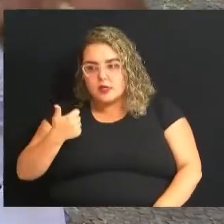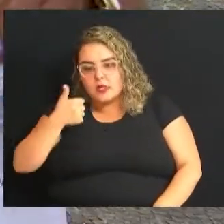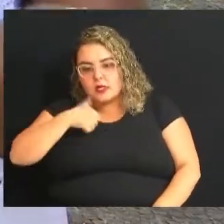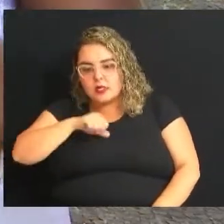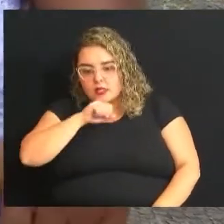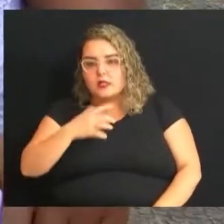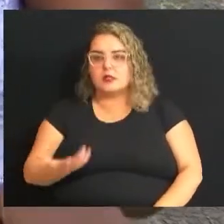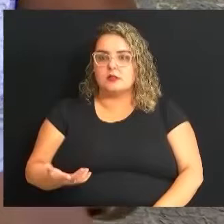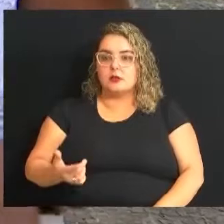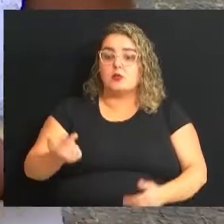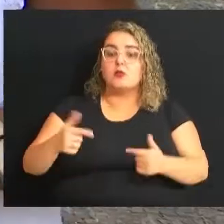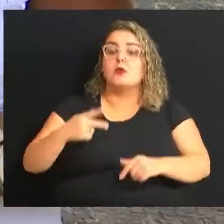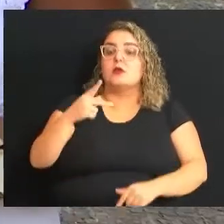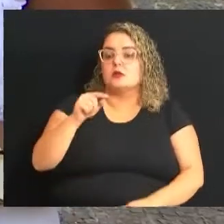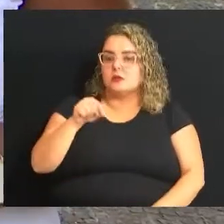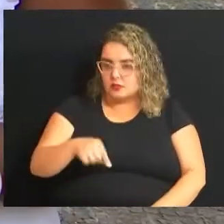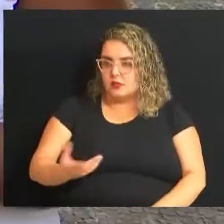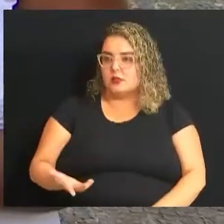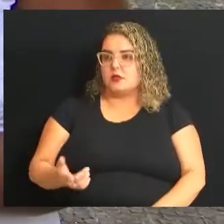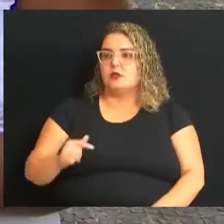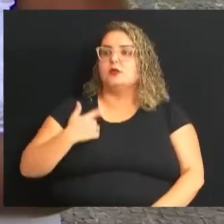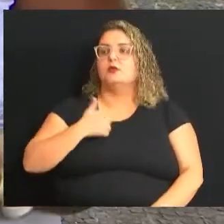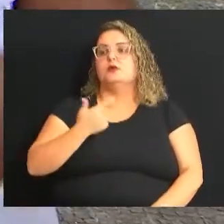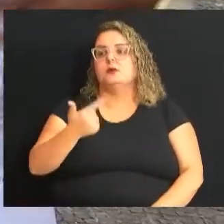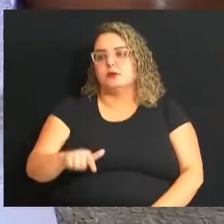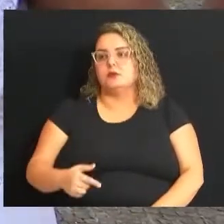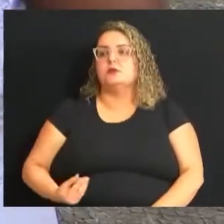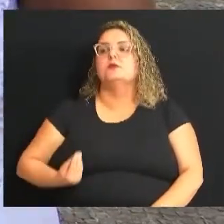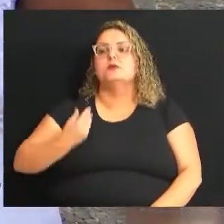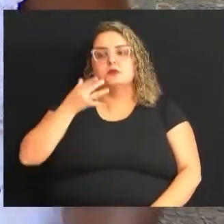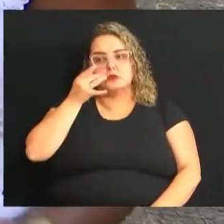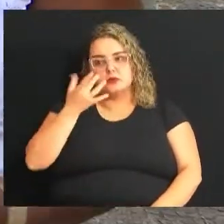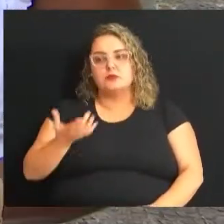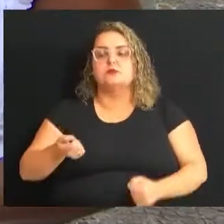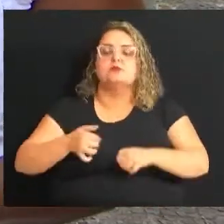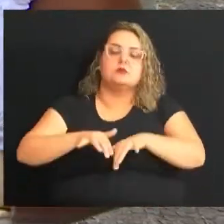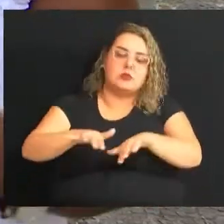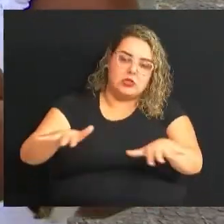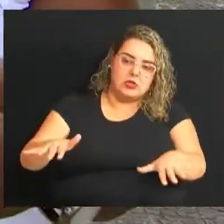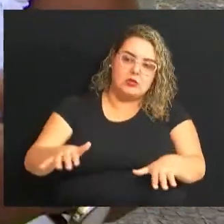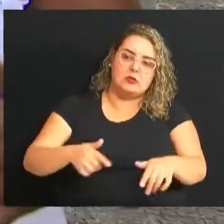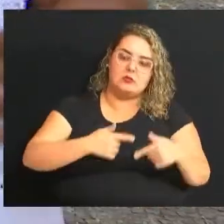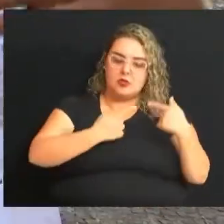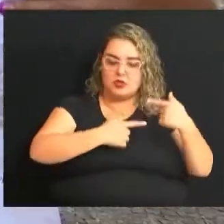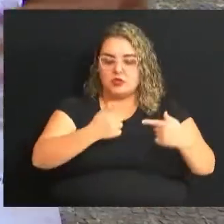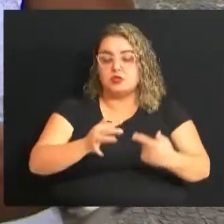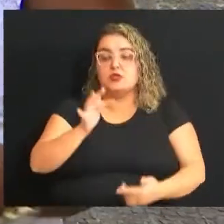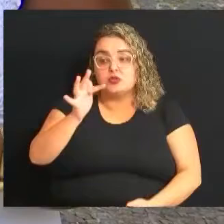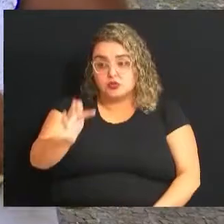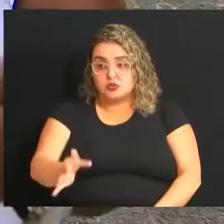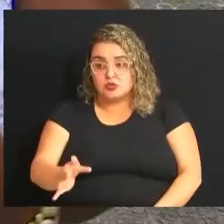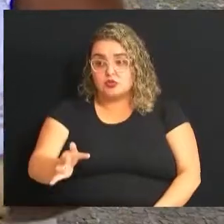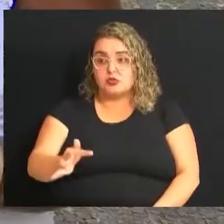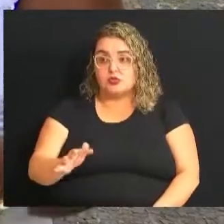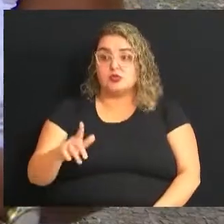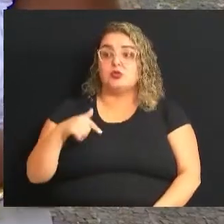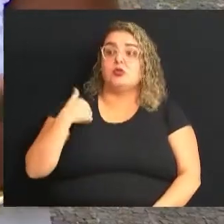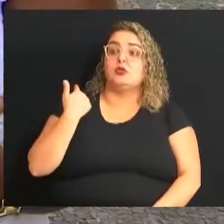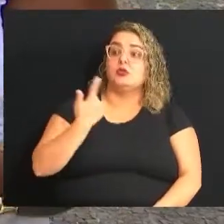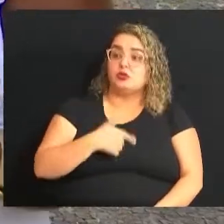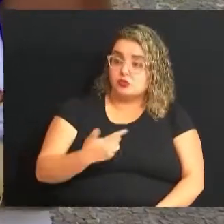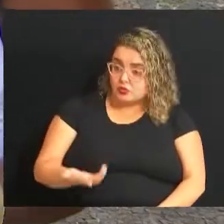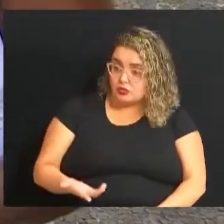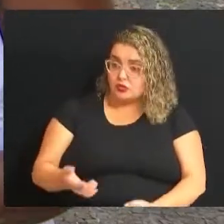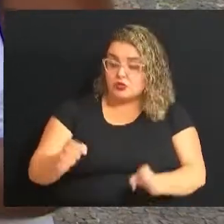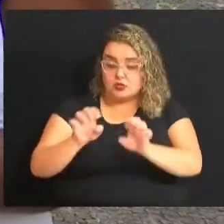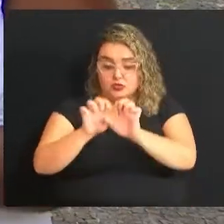aqui. Nós vamos continuar também estando aqui e transmitindo para gerações futuras que, apesar de todas essas